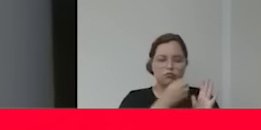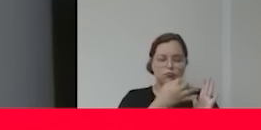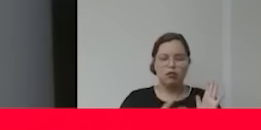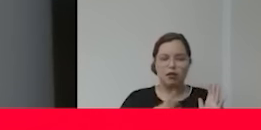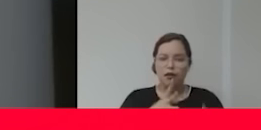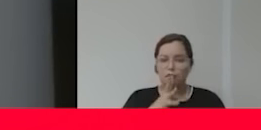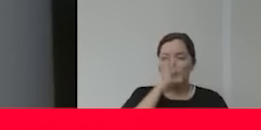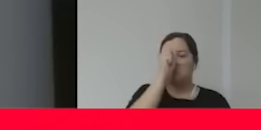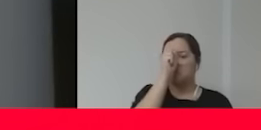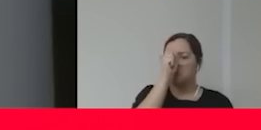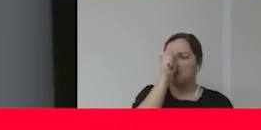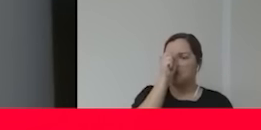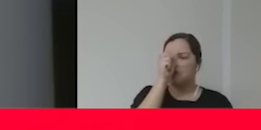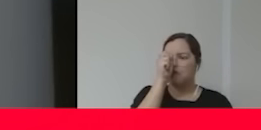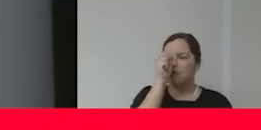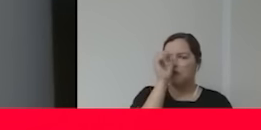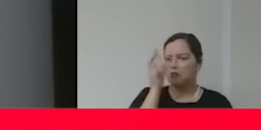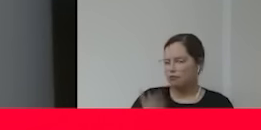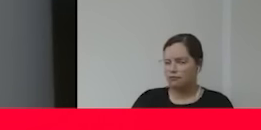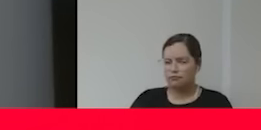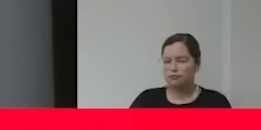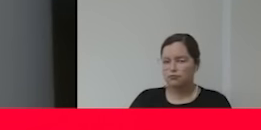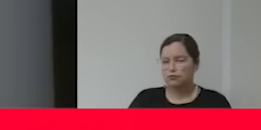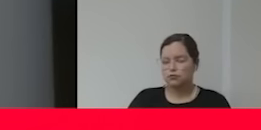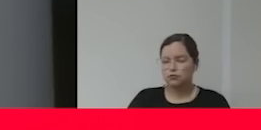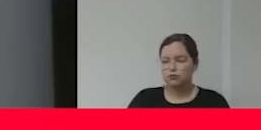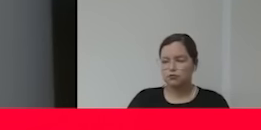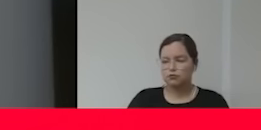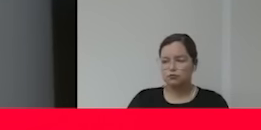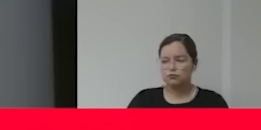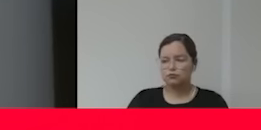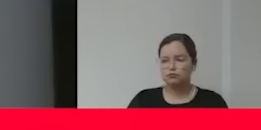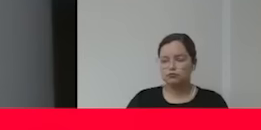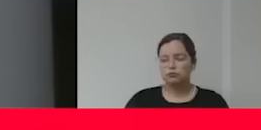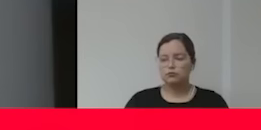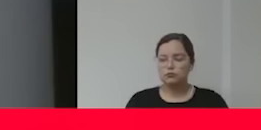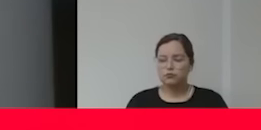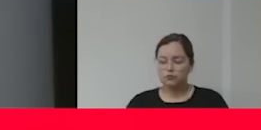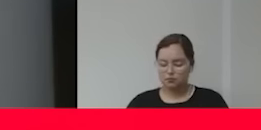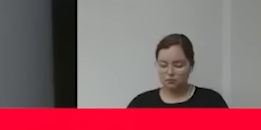quando se comete